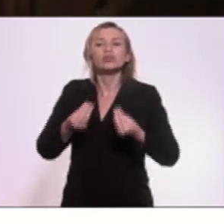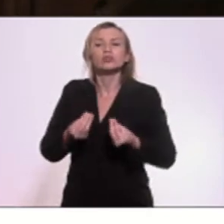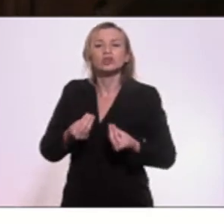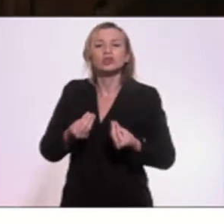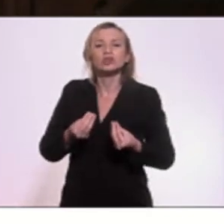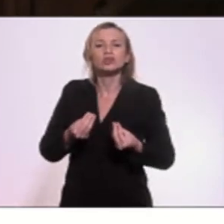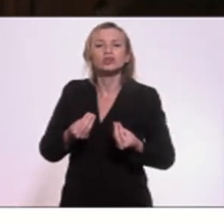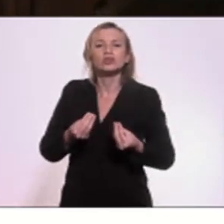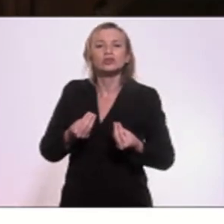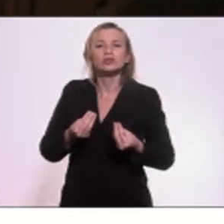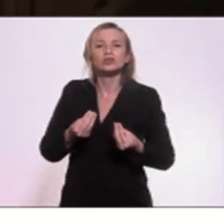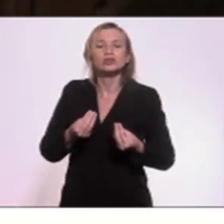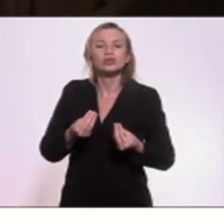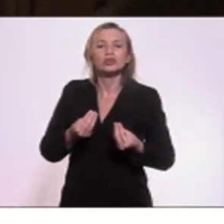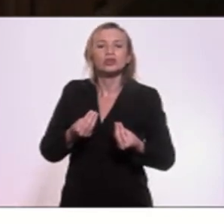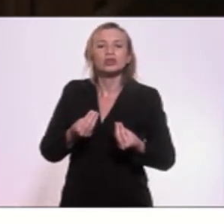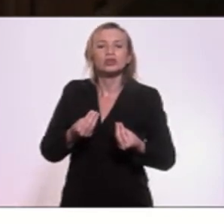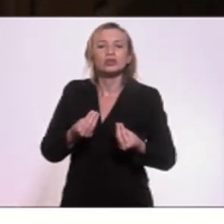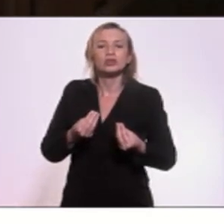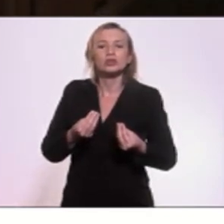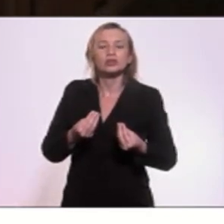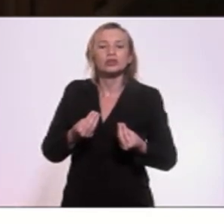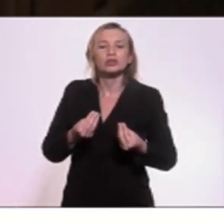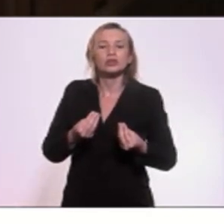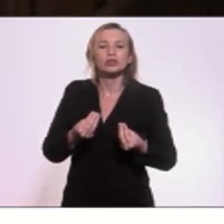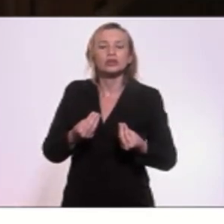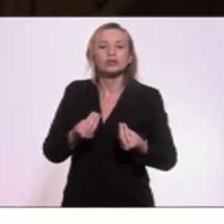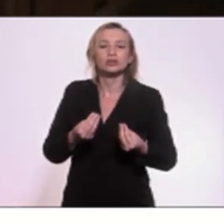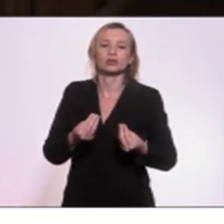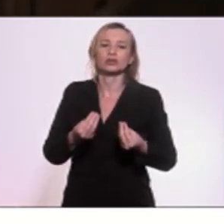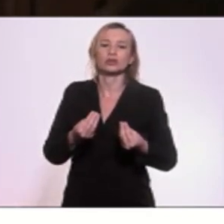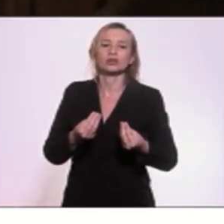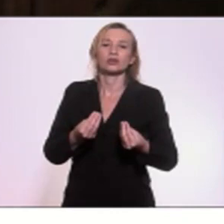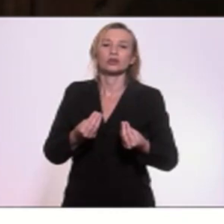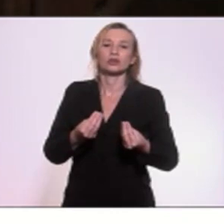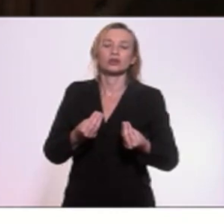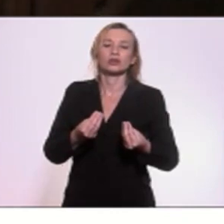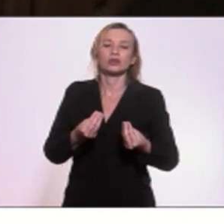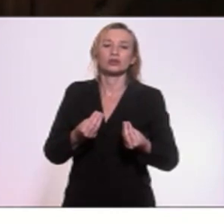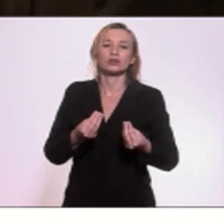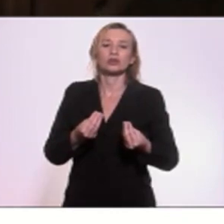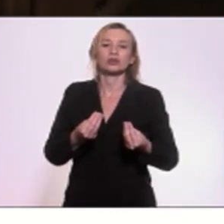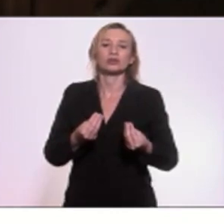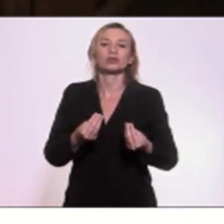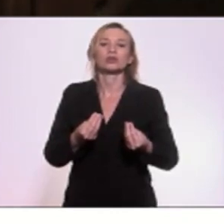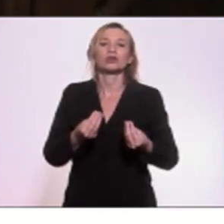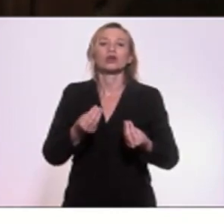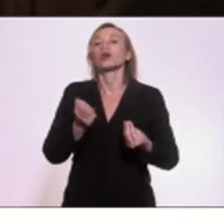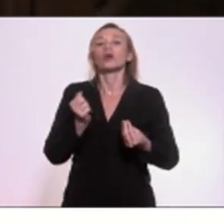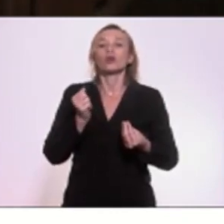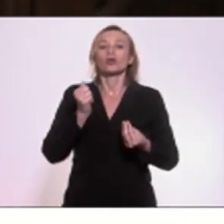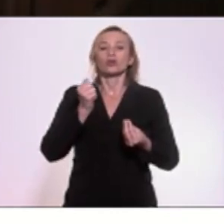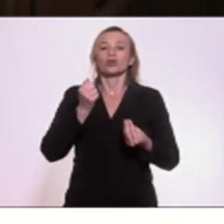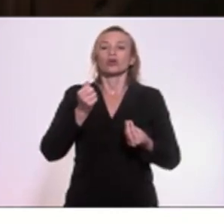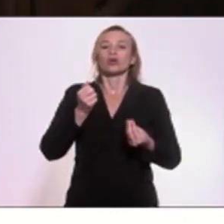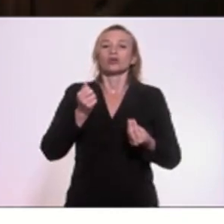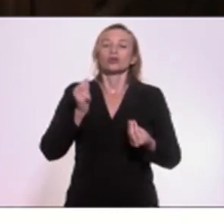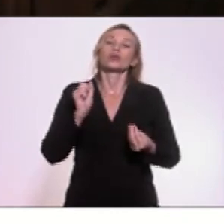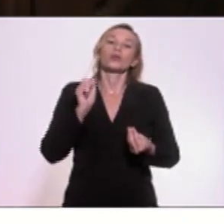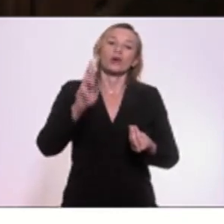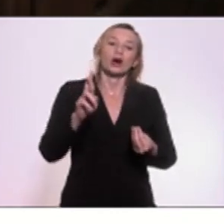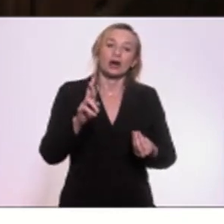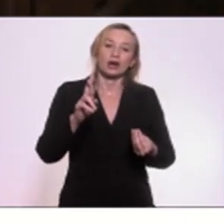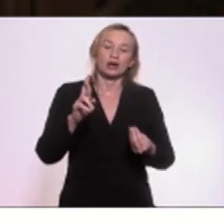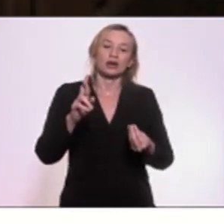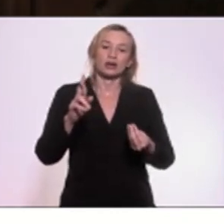o oxigênio necessário e suficiente para uma vida de forma vigorosa do nosso